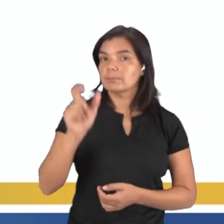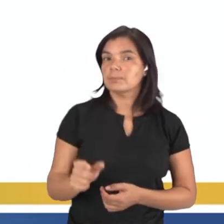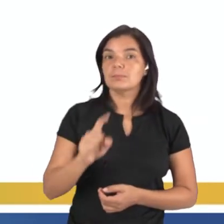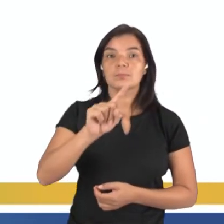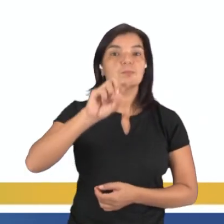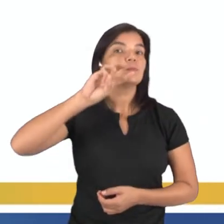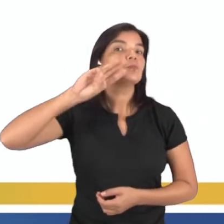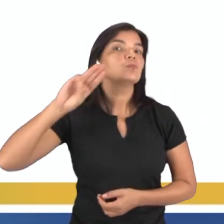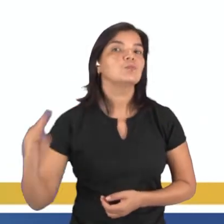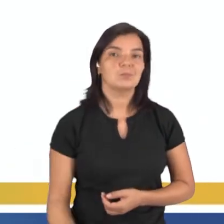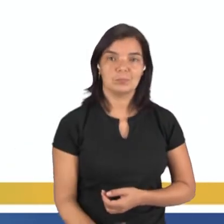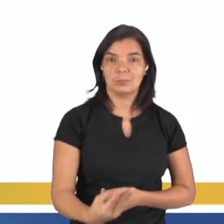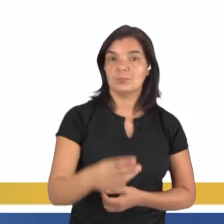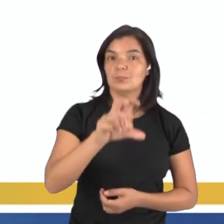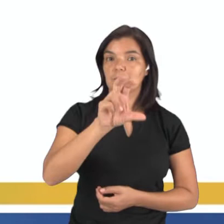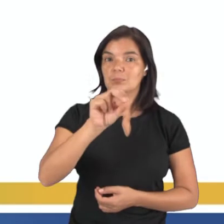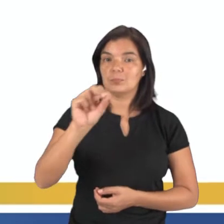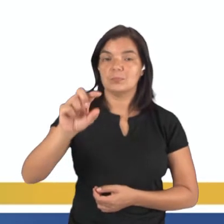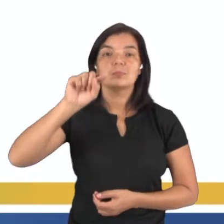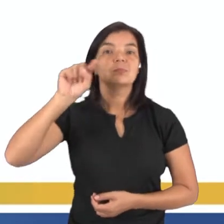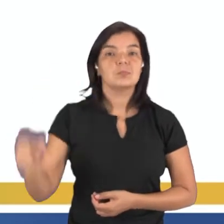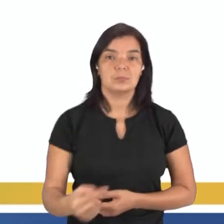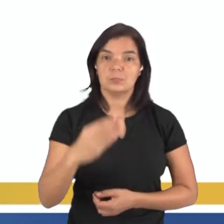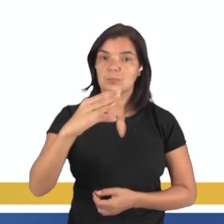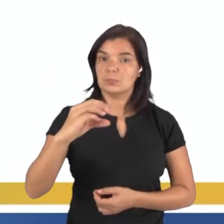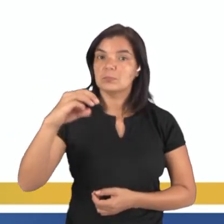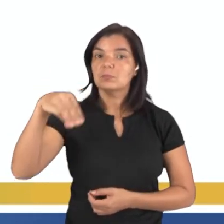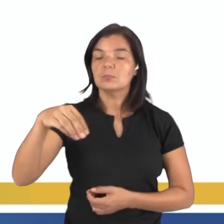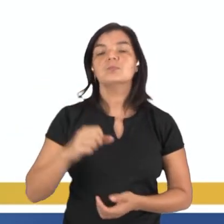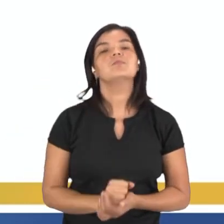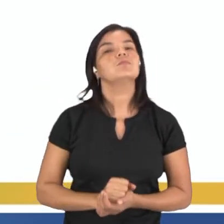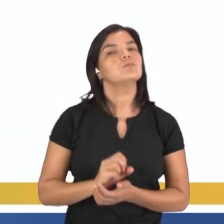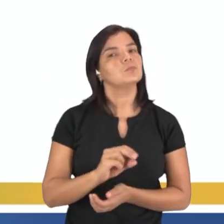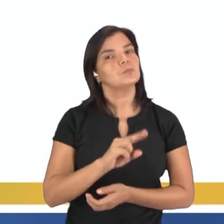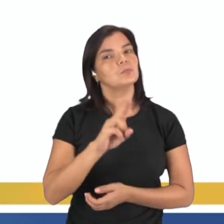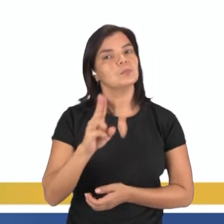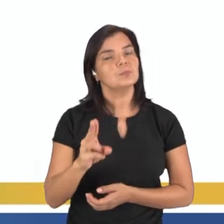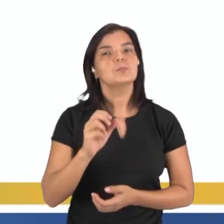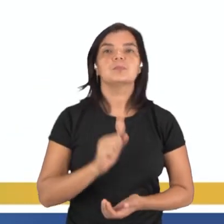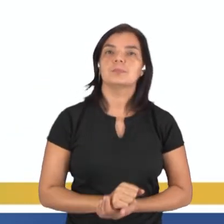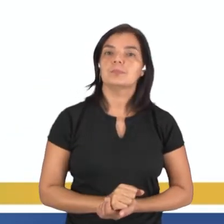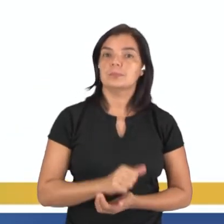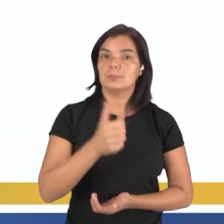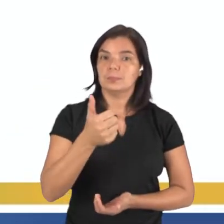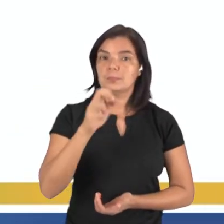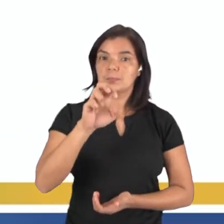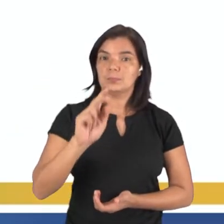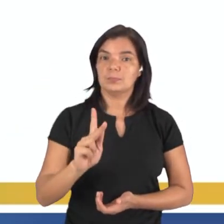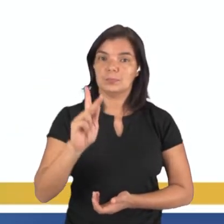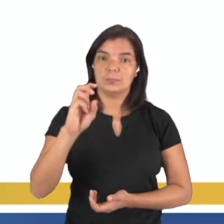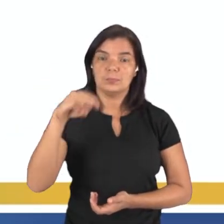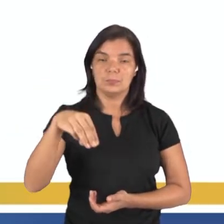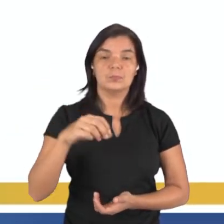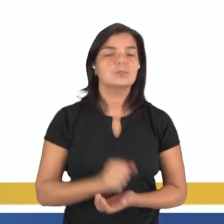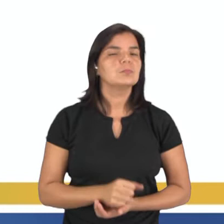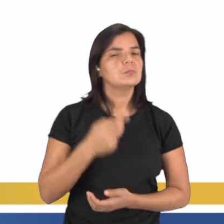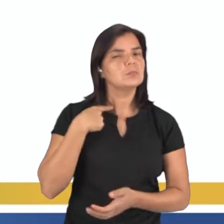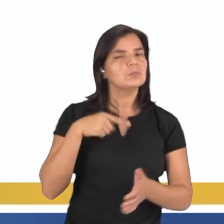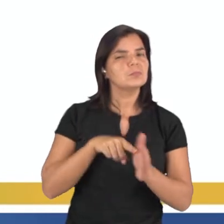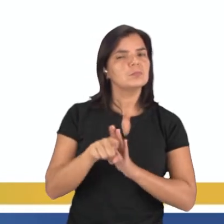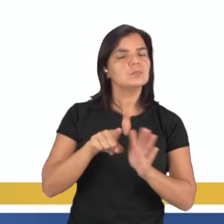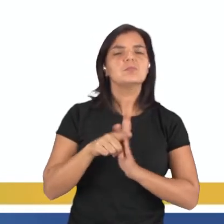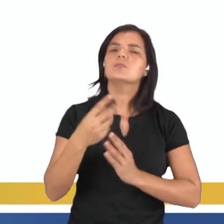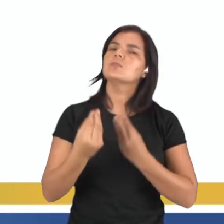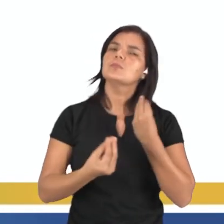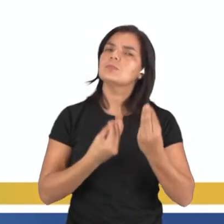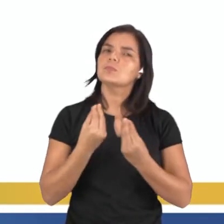ficou 1.500.000 centímetros. Ou 15 quilômetros. Aí você pode se perguntar,